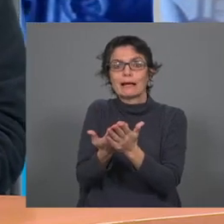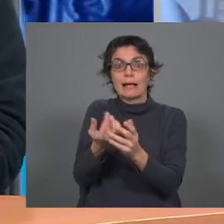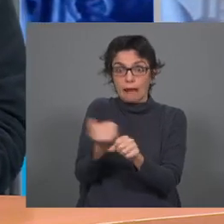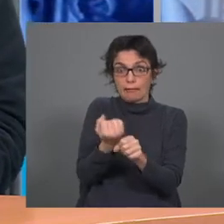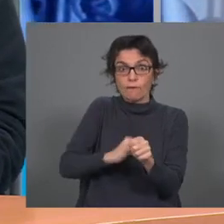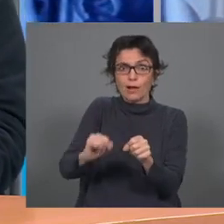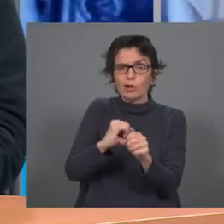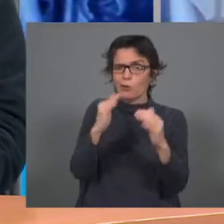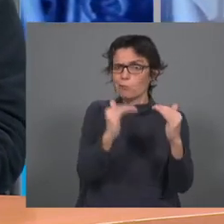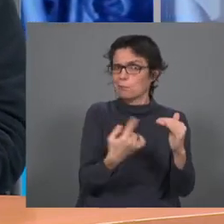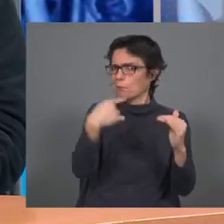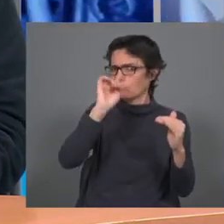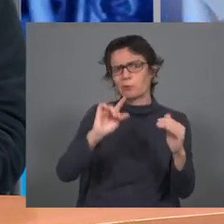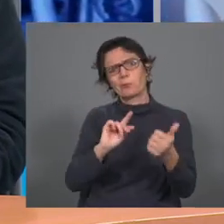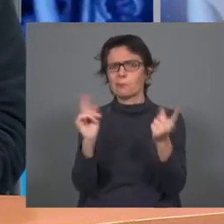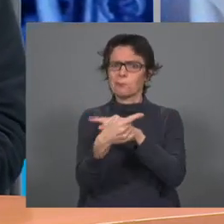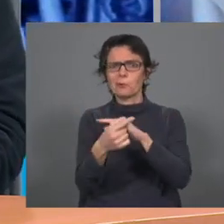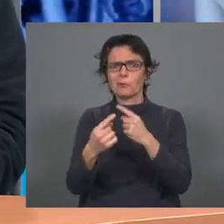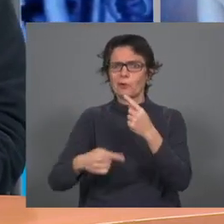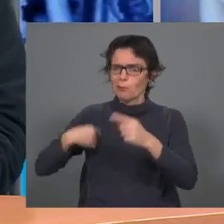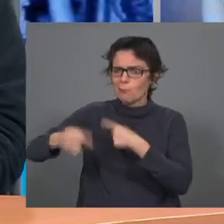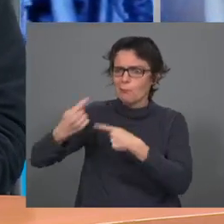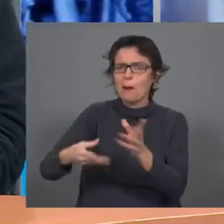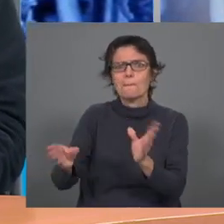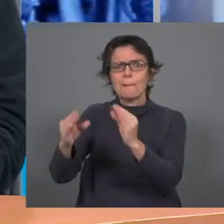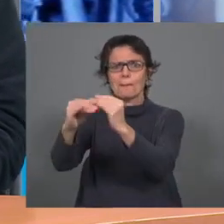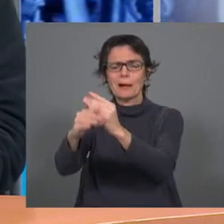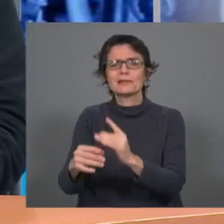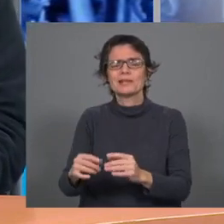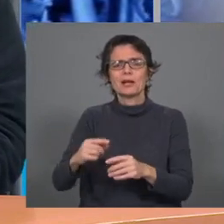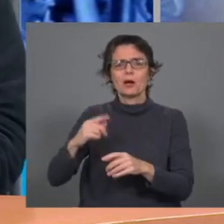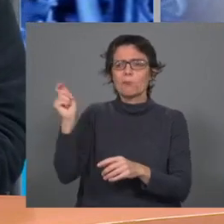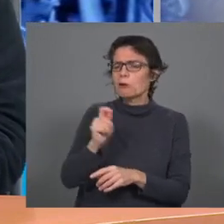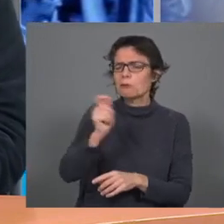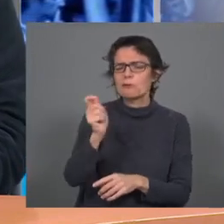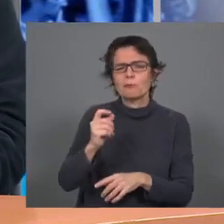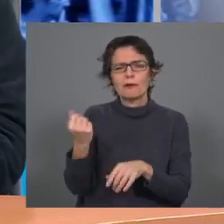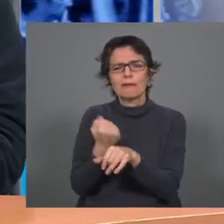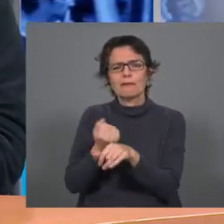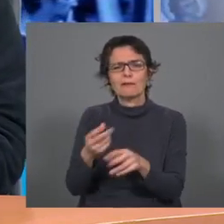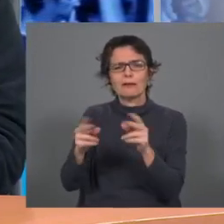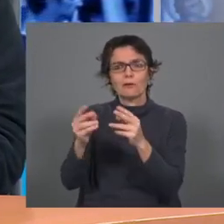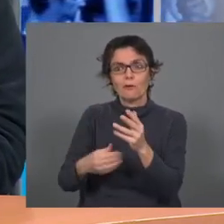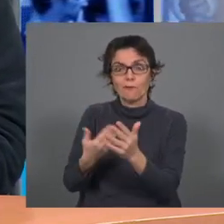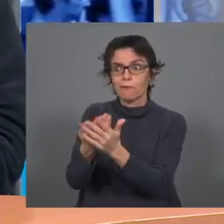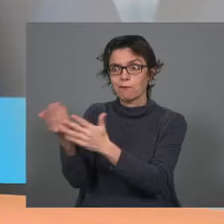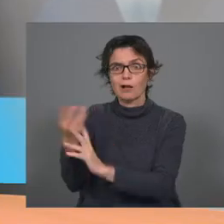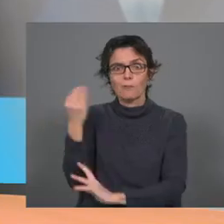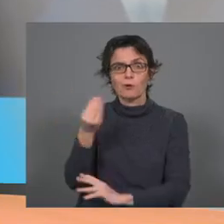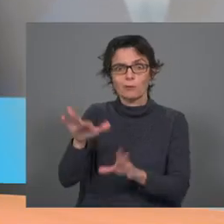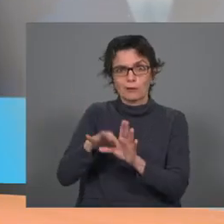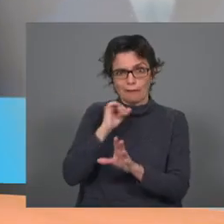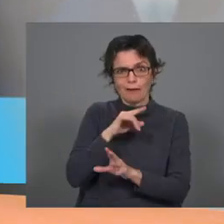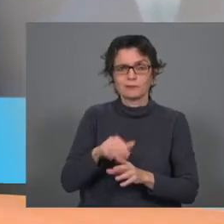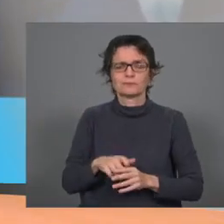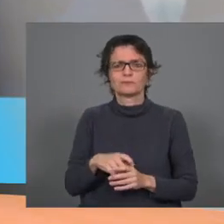contrário, temos cada vez mais atividades mensais onde todos os jovens podem participar. E que